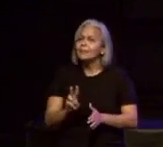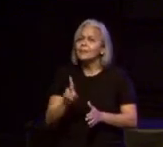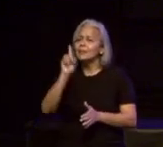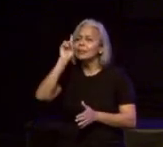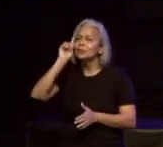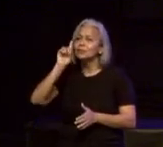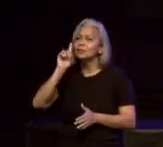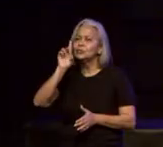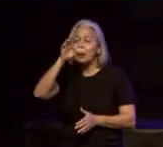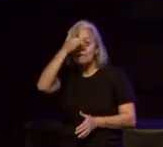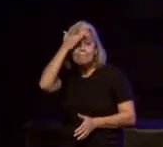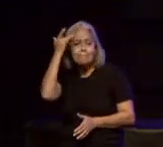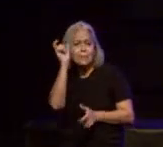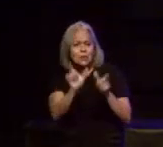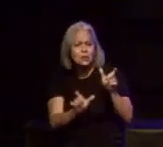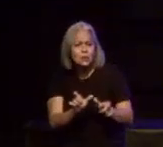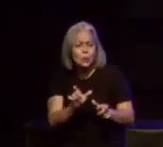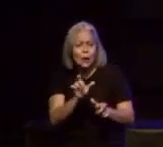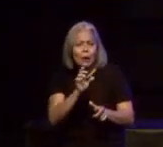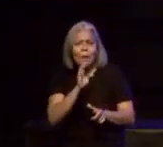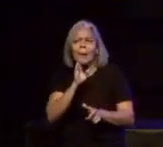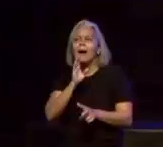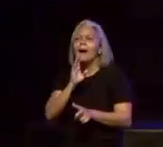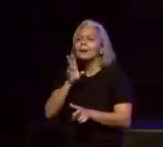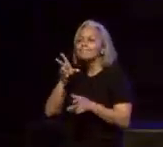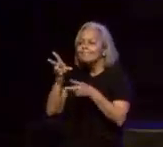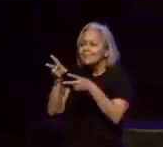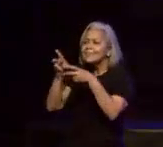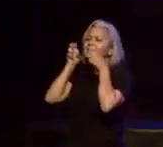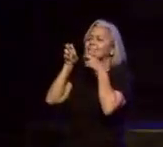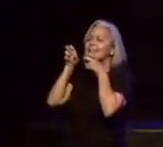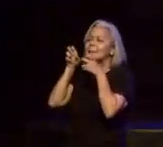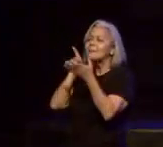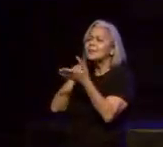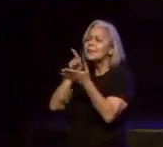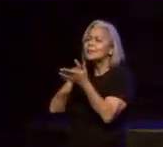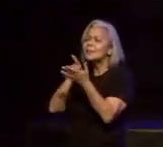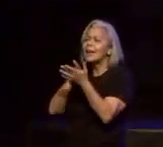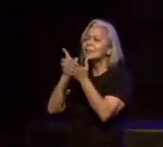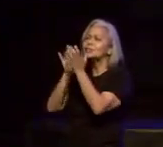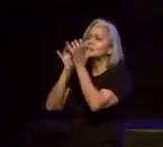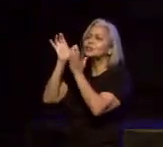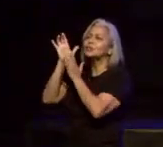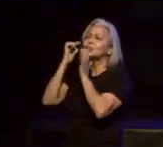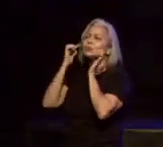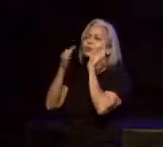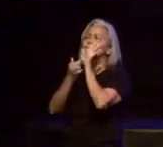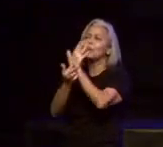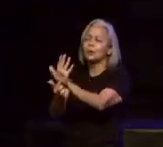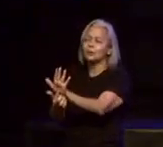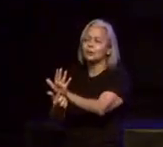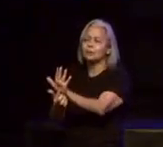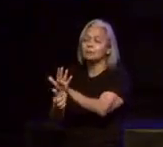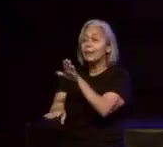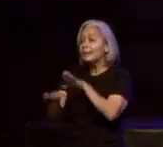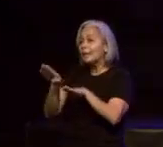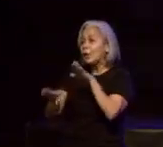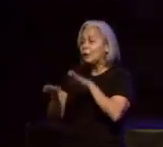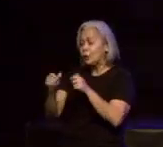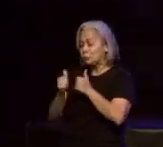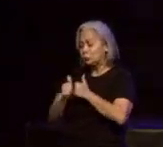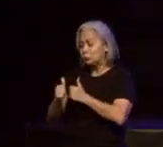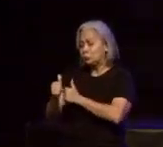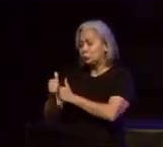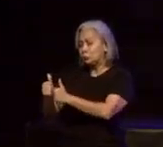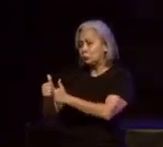reconhece quem Jesus é realmente e a quem ele está representando. Talvez os discípulos sentissem algo em